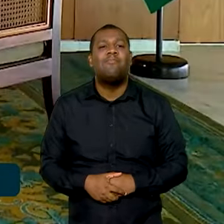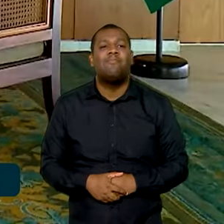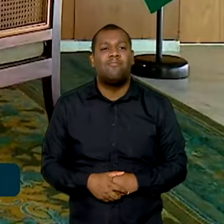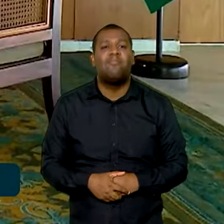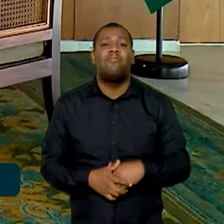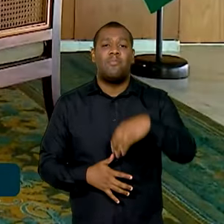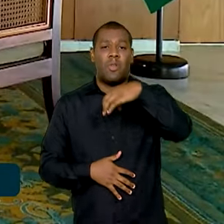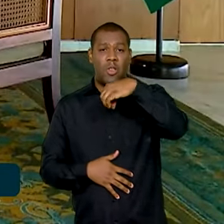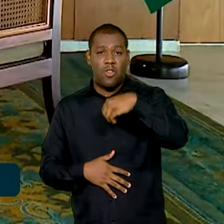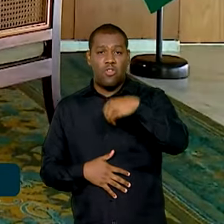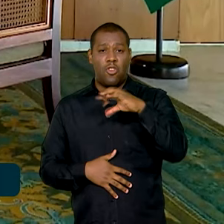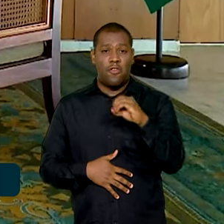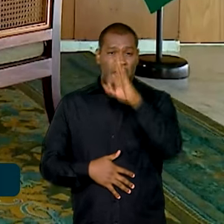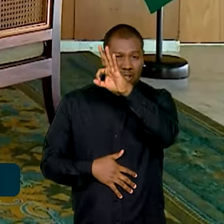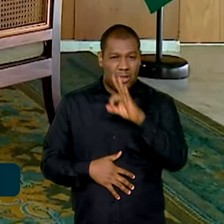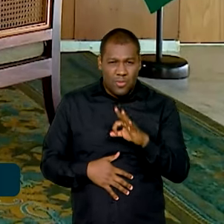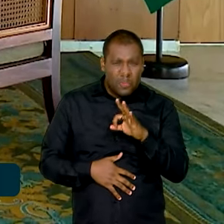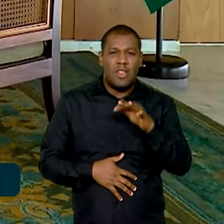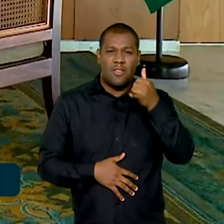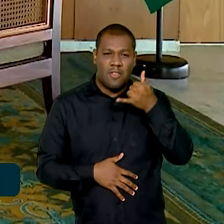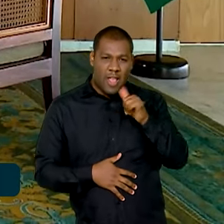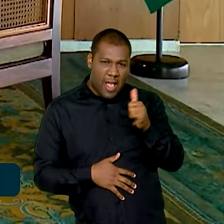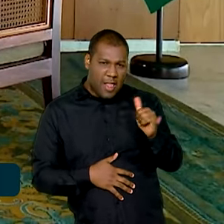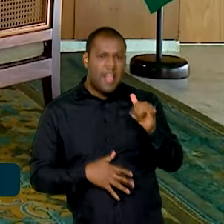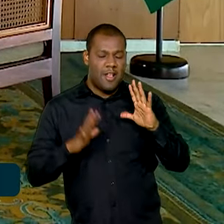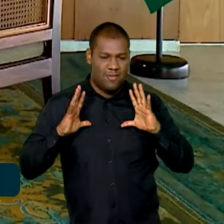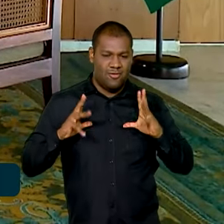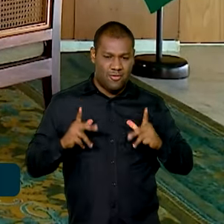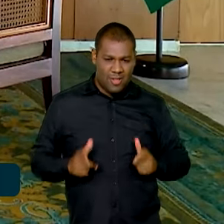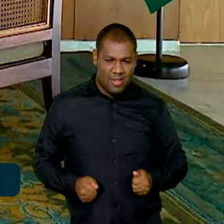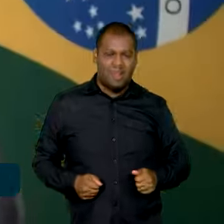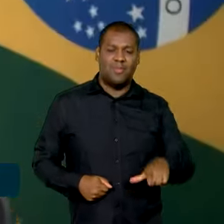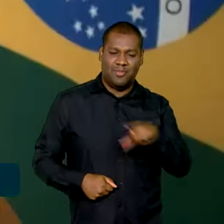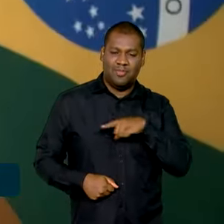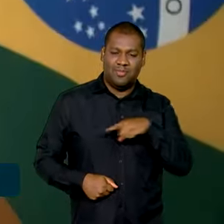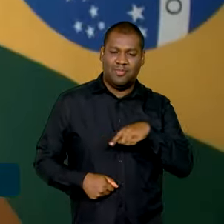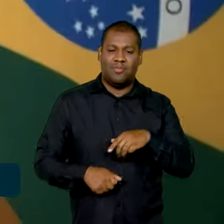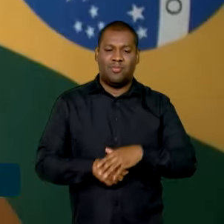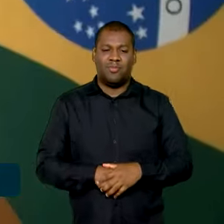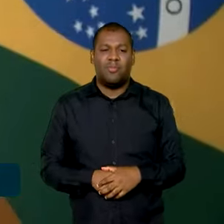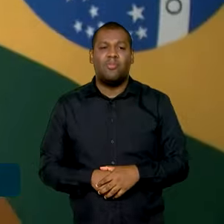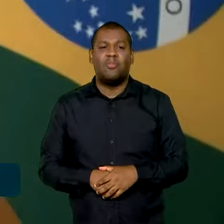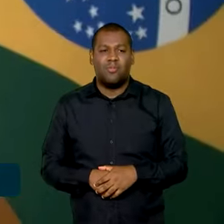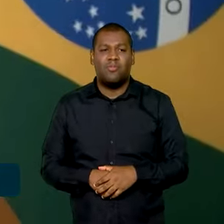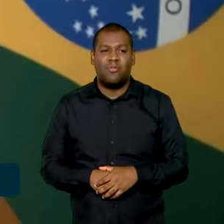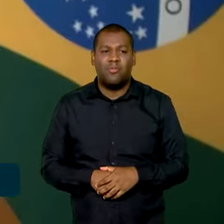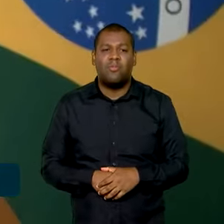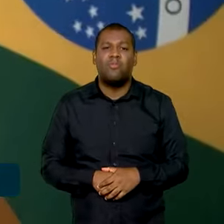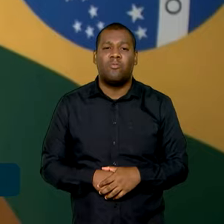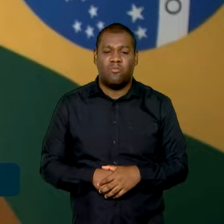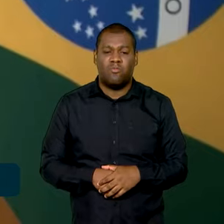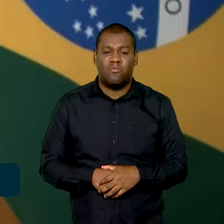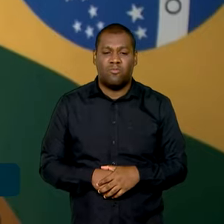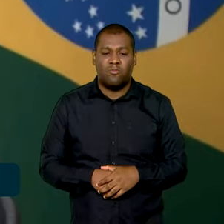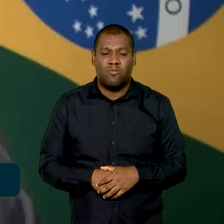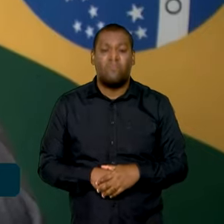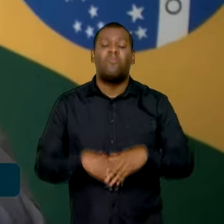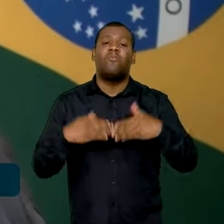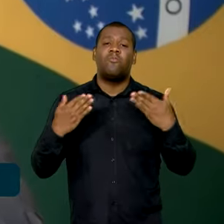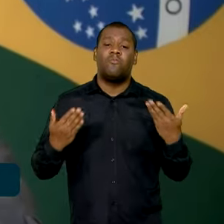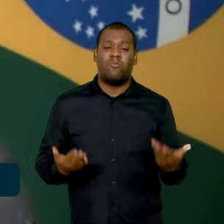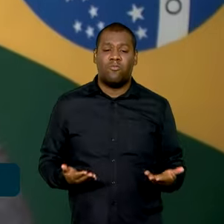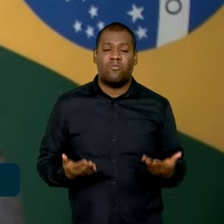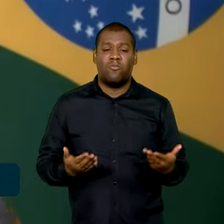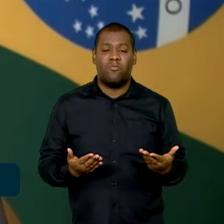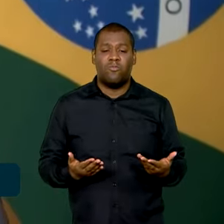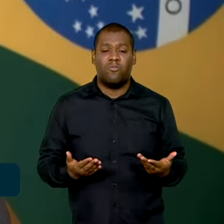quase 90% de energia elétrica limpa. E do total da matriz já temos 50%. Então ninguém